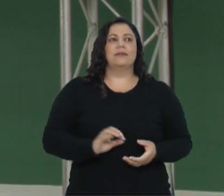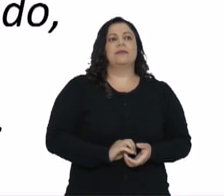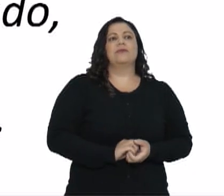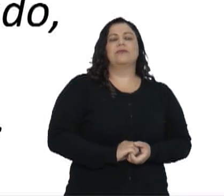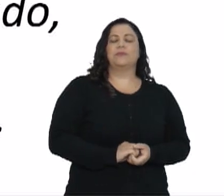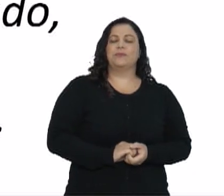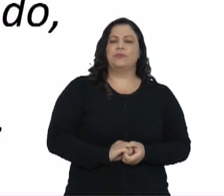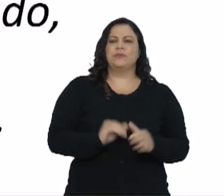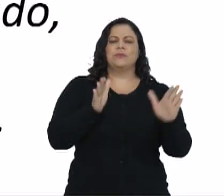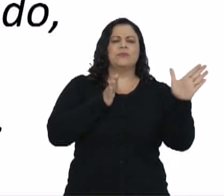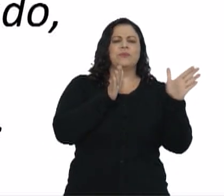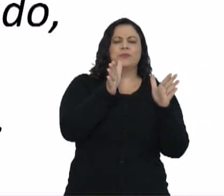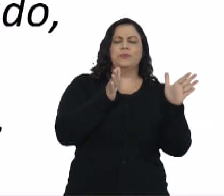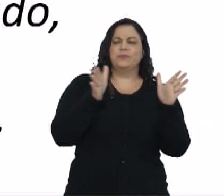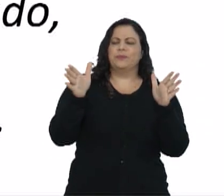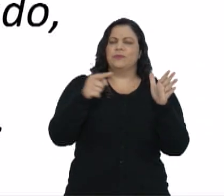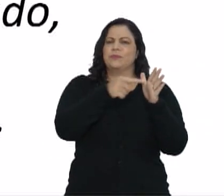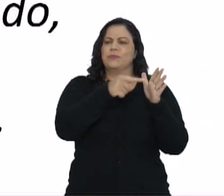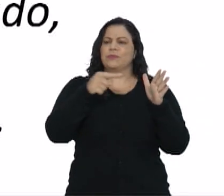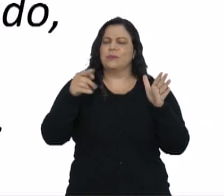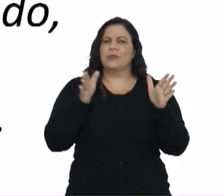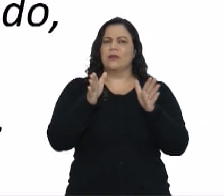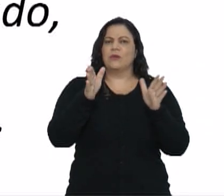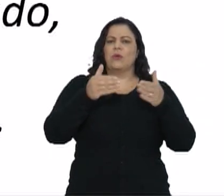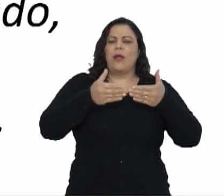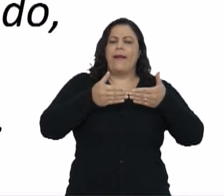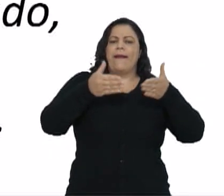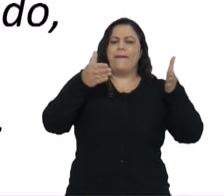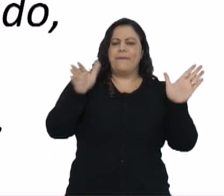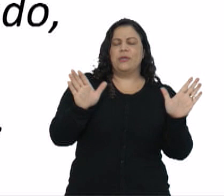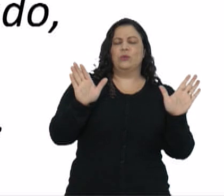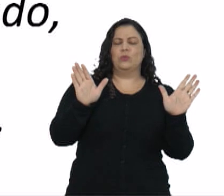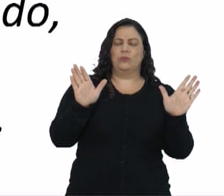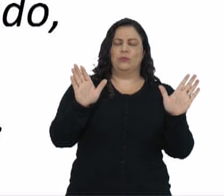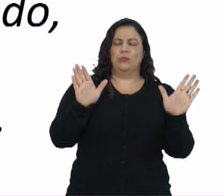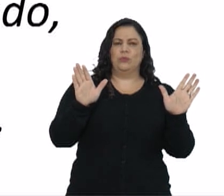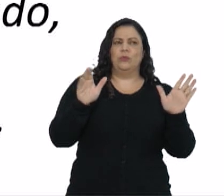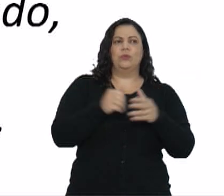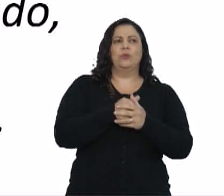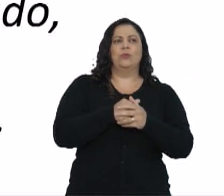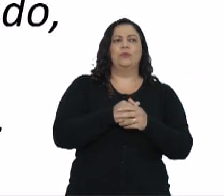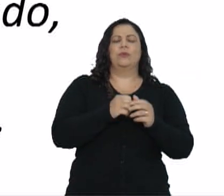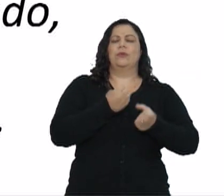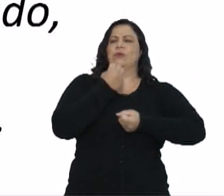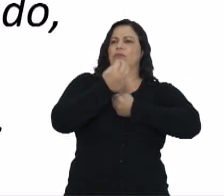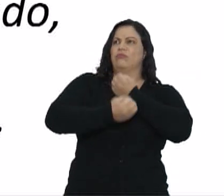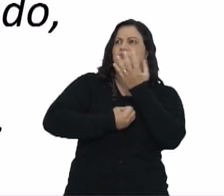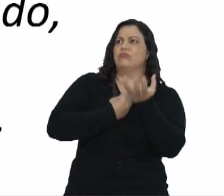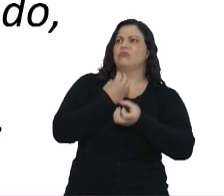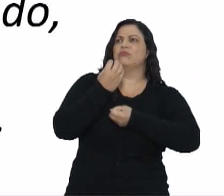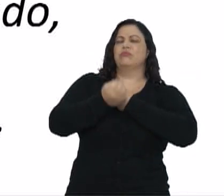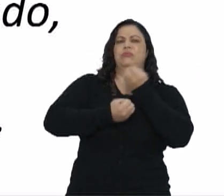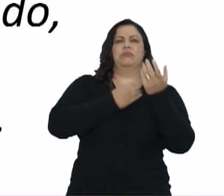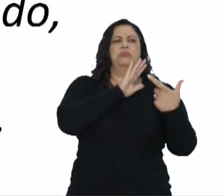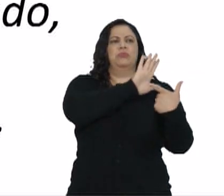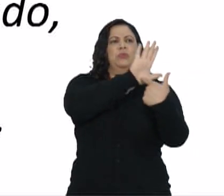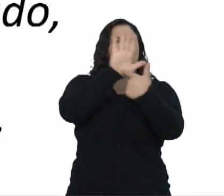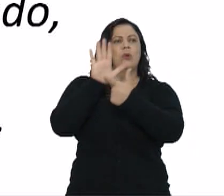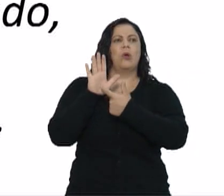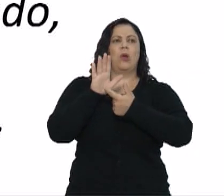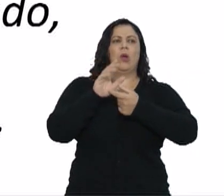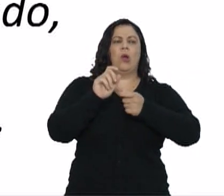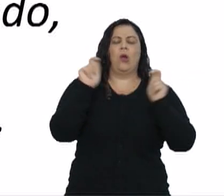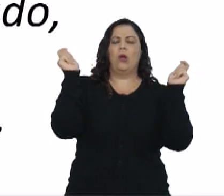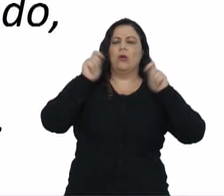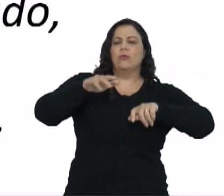Partes de uma ópera. Nós temos a abertura, o prólogo, os atos, que são as cenas, os quadros que acontecem, ato 1,